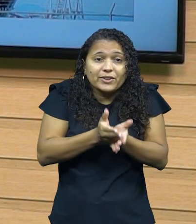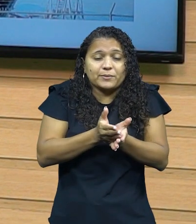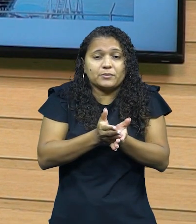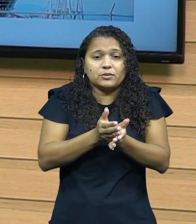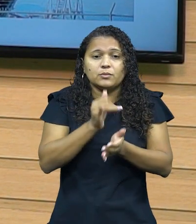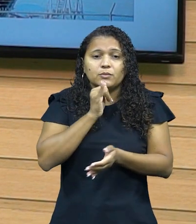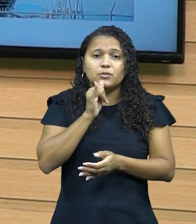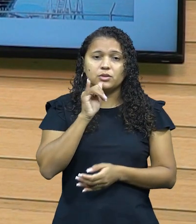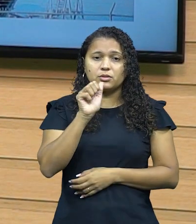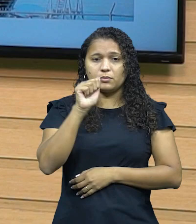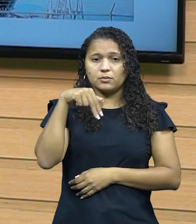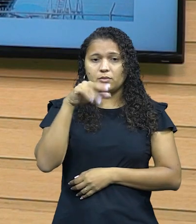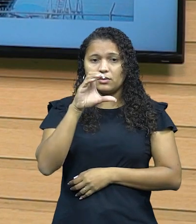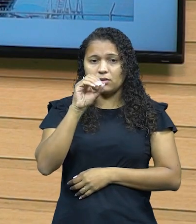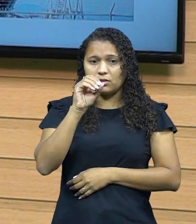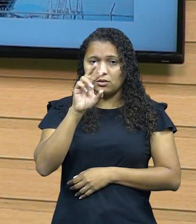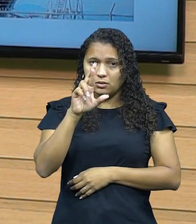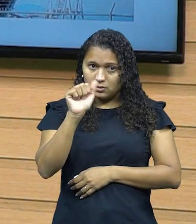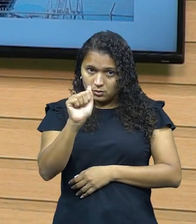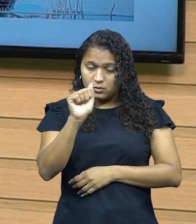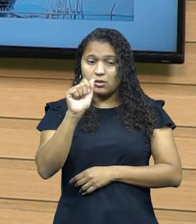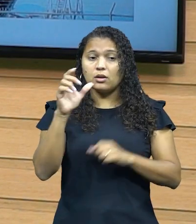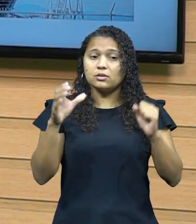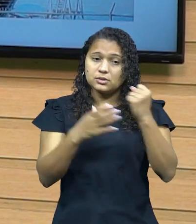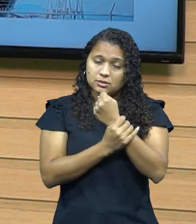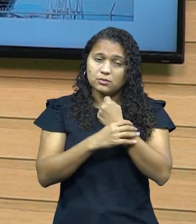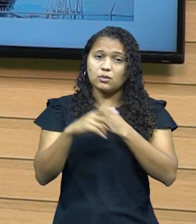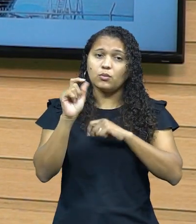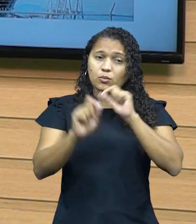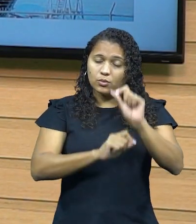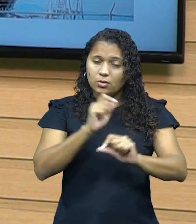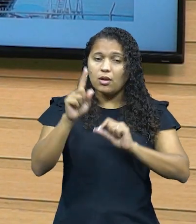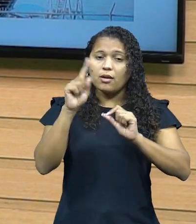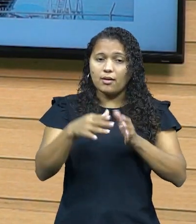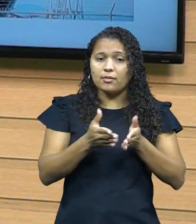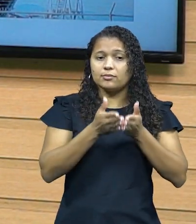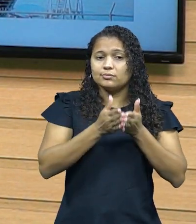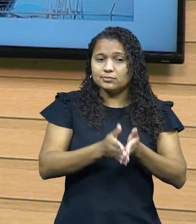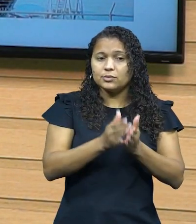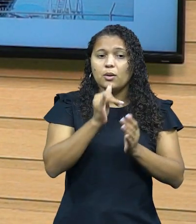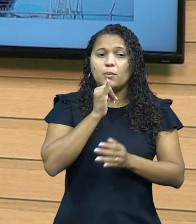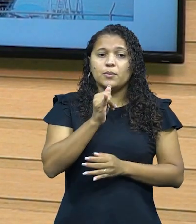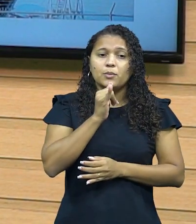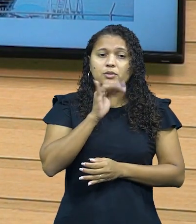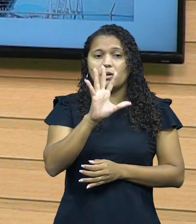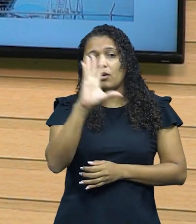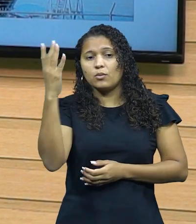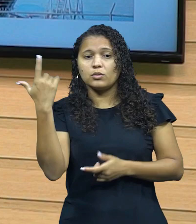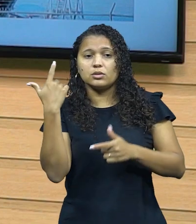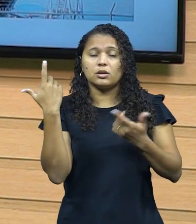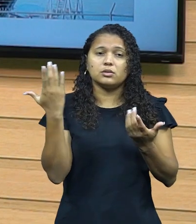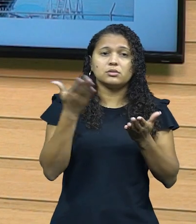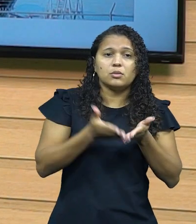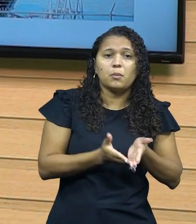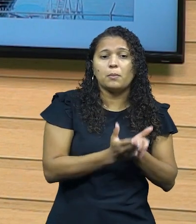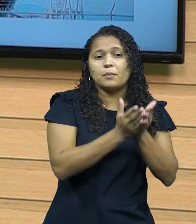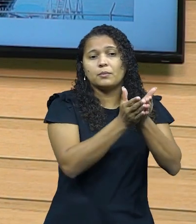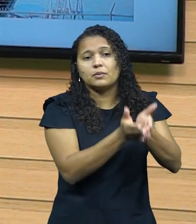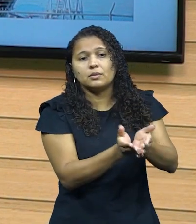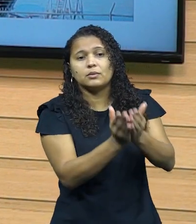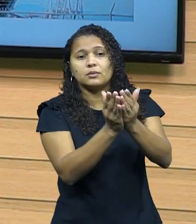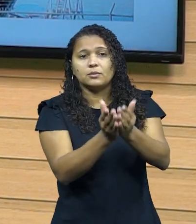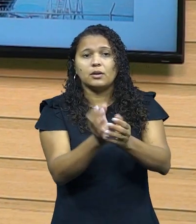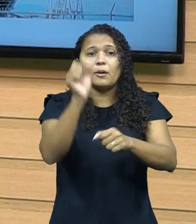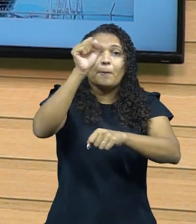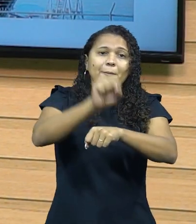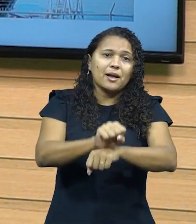A âncora do navio, ela garante a estabilidade da embarcação. Quando o barco vai fazer